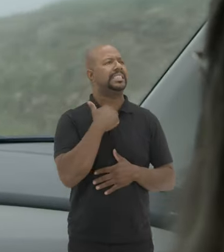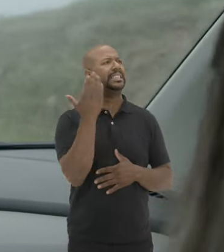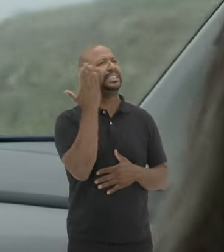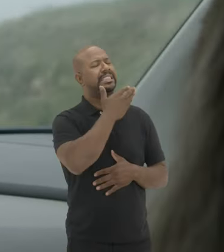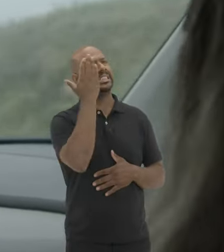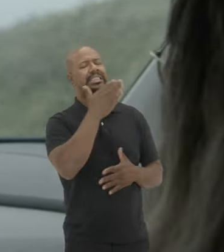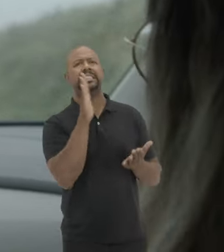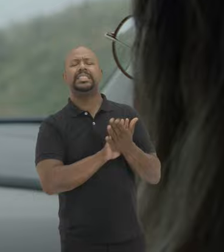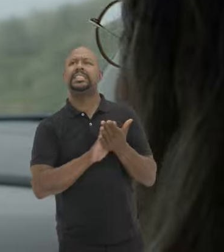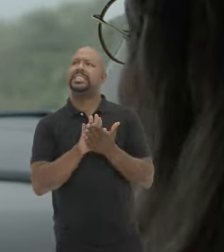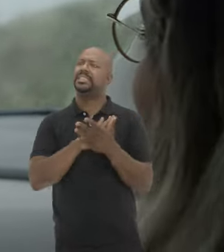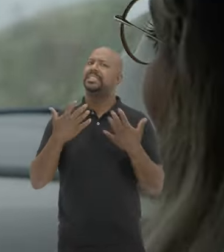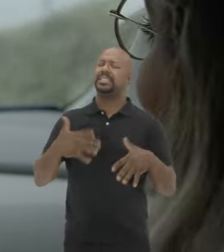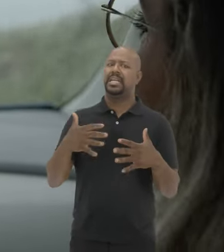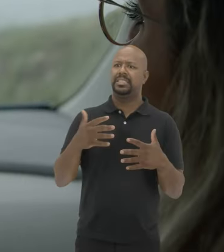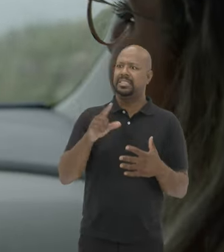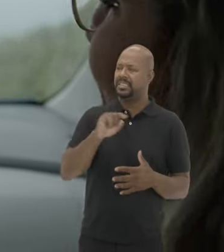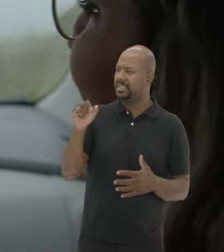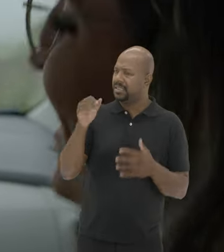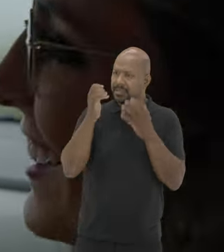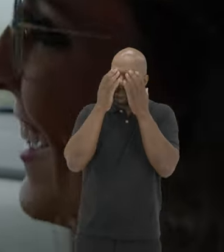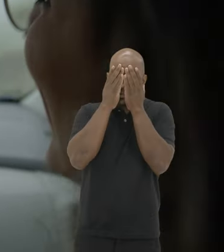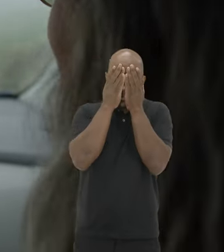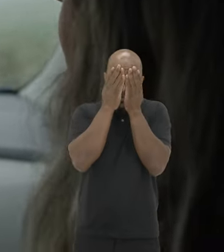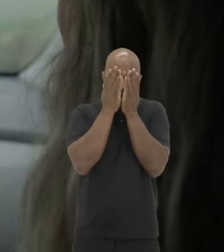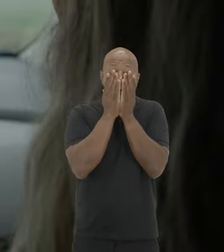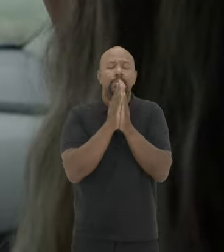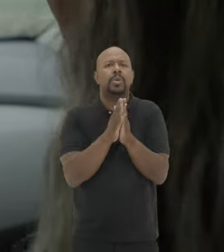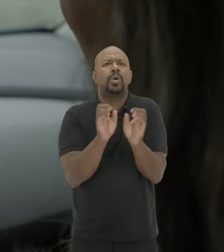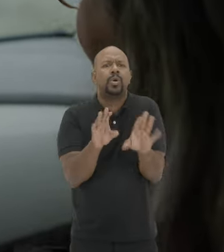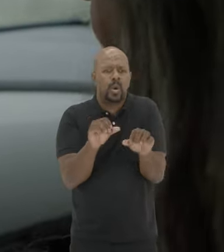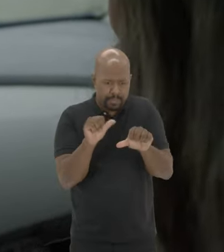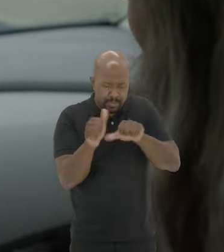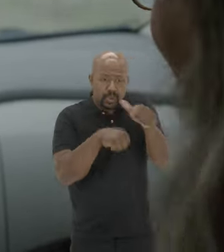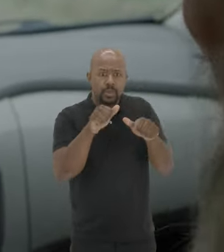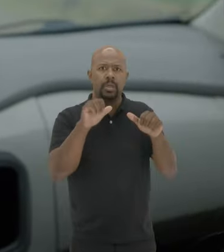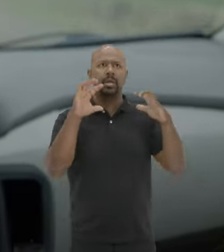pra ver nada, gente. Que isso? Há muita neblina na estrada. Pois é, né? Como